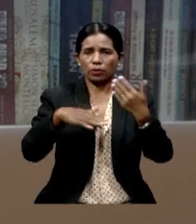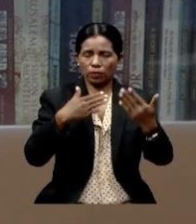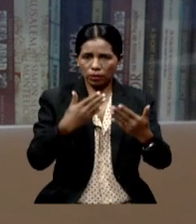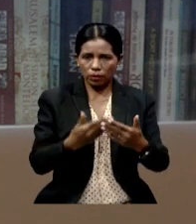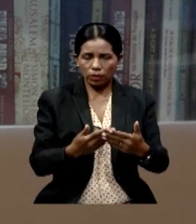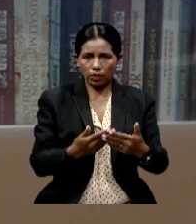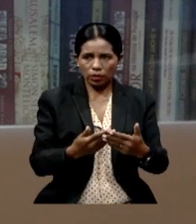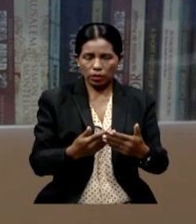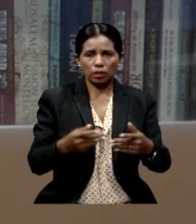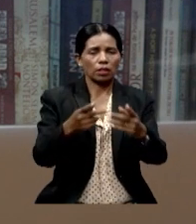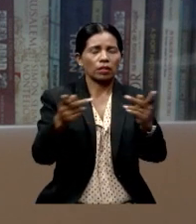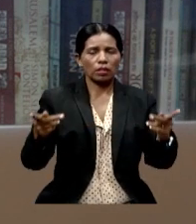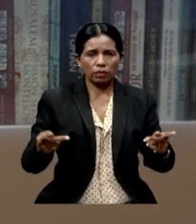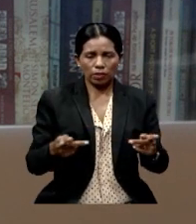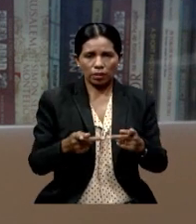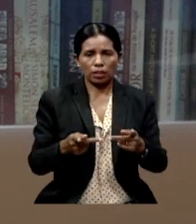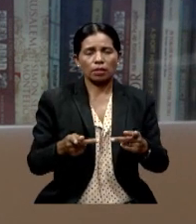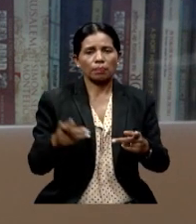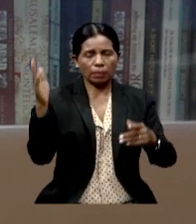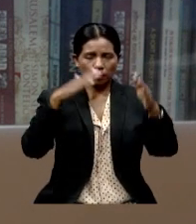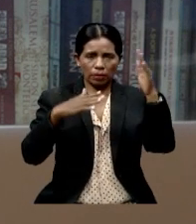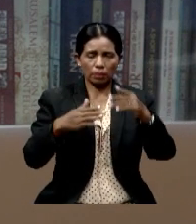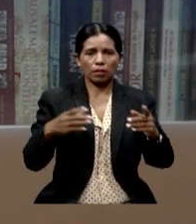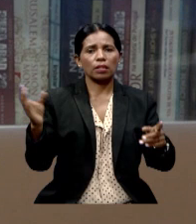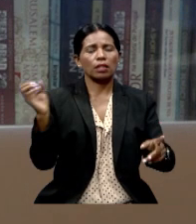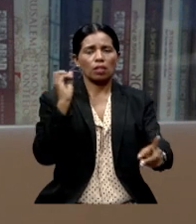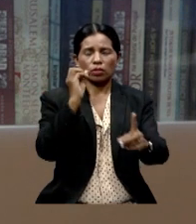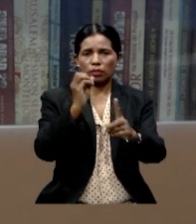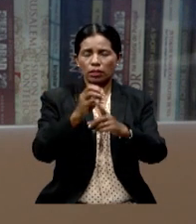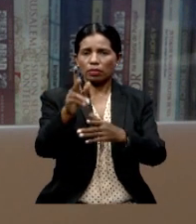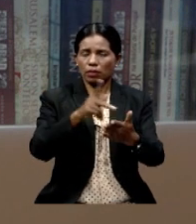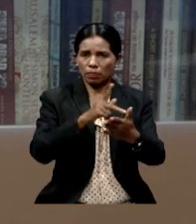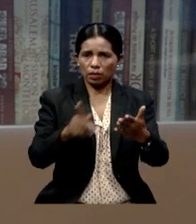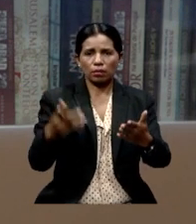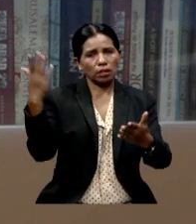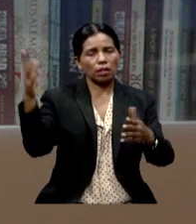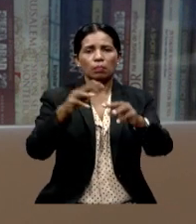acontece fate na acontecimento nene liga ho nini objeto de crime sira nene iha outro município